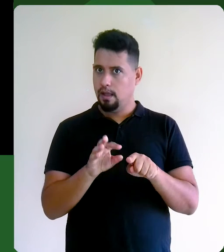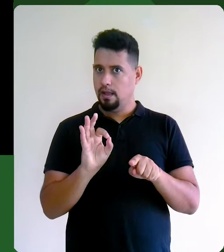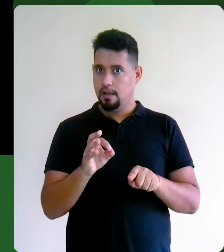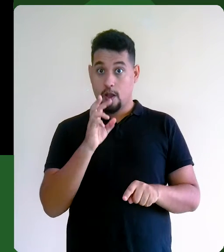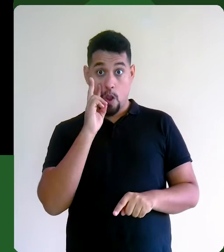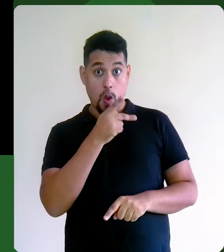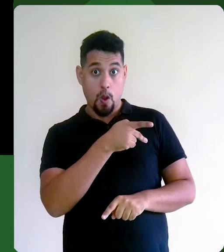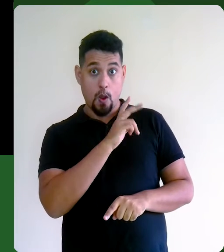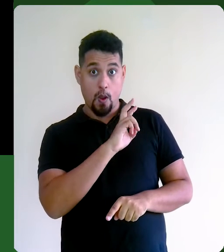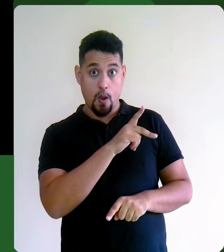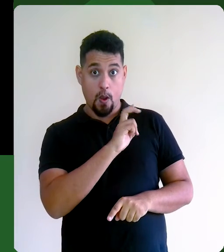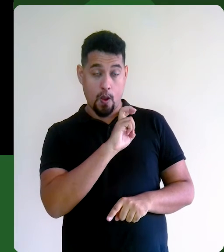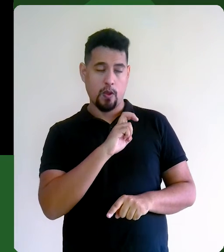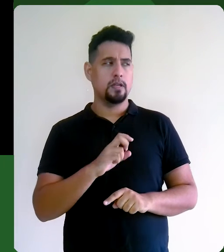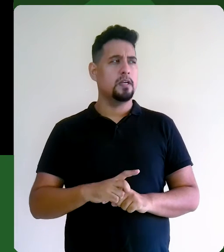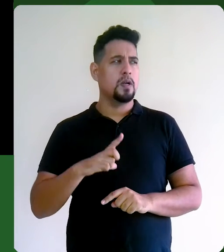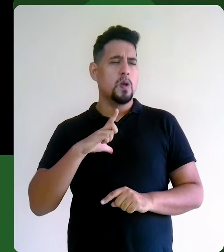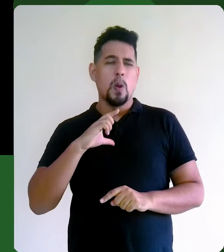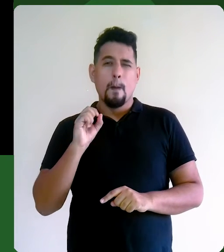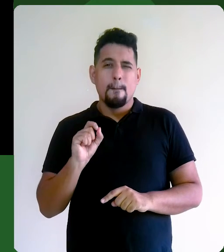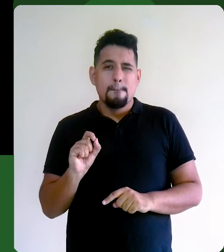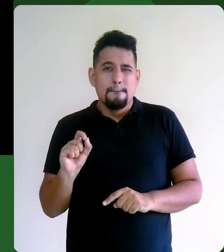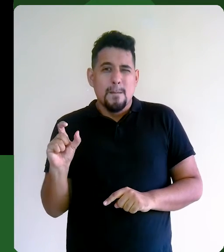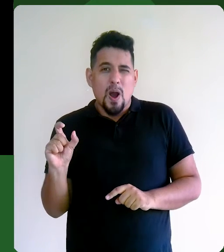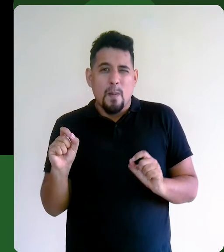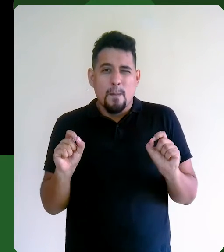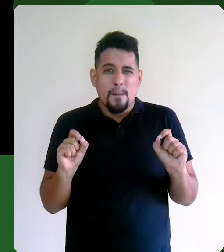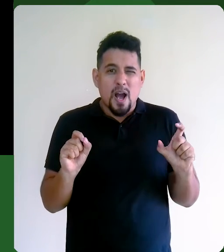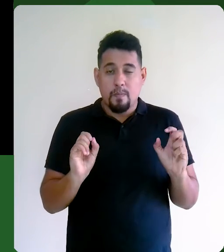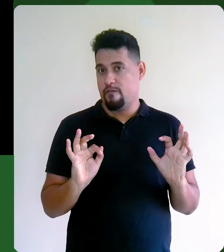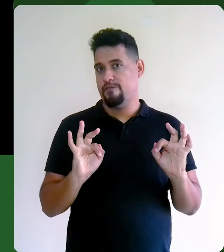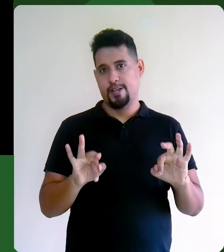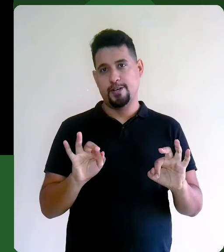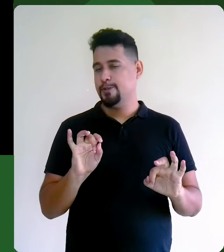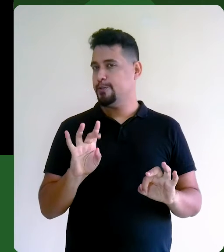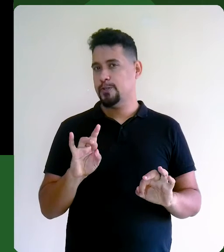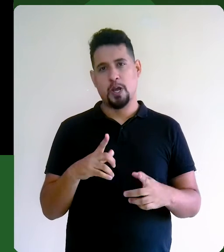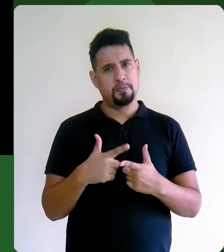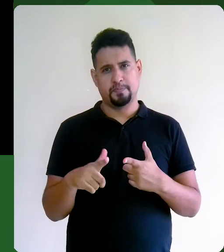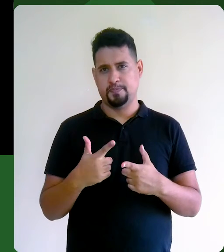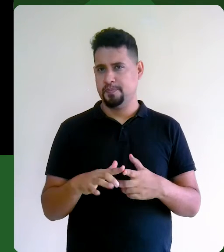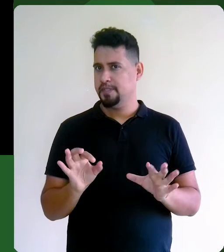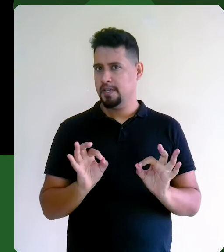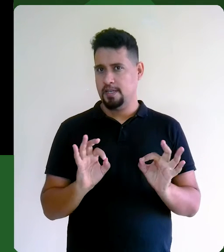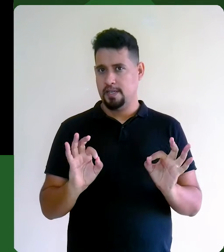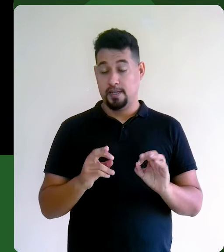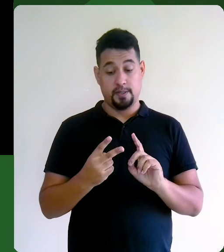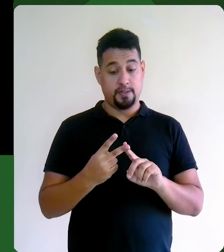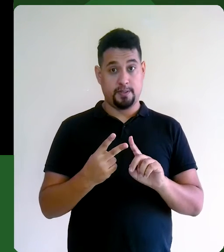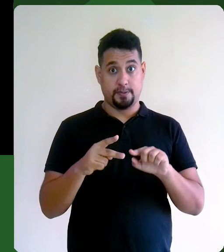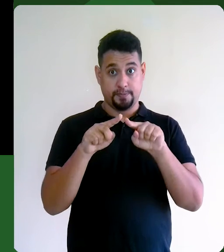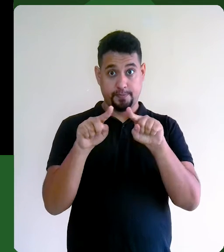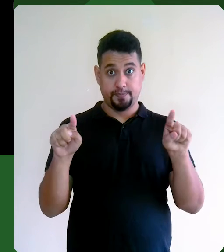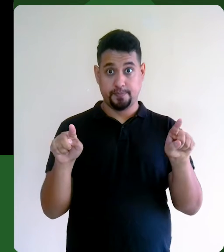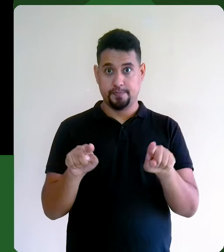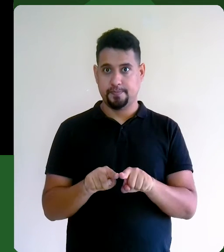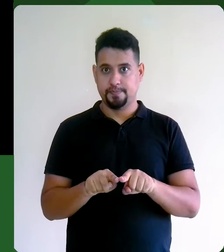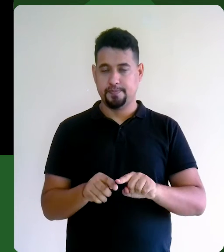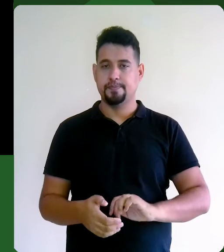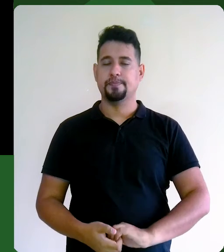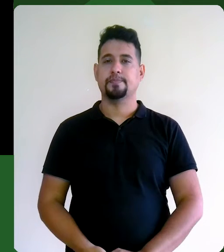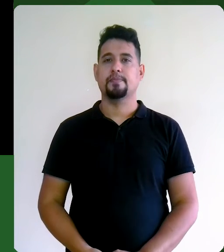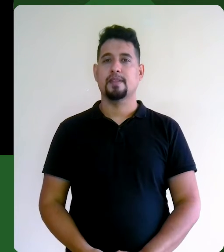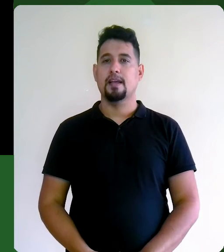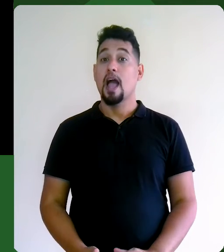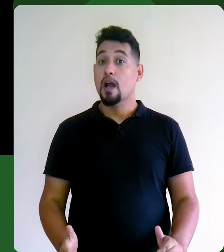que eu fiz aqui. Então, veja que eu passei um pouquinho da segunda medida para finalizar, passei um pouquinho da medida para finalizar o segundo triângulo